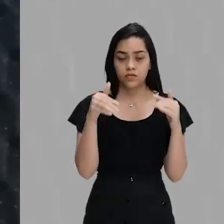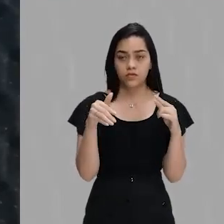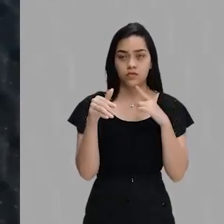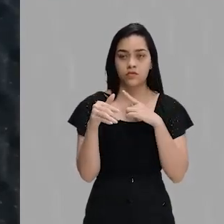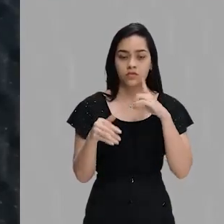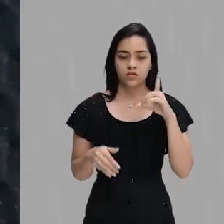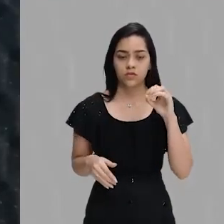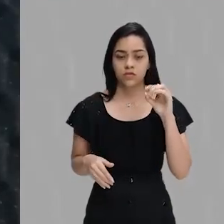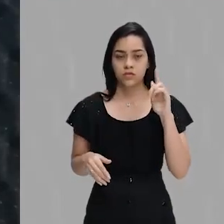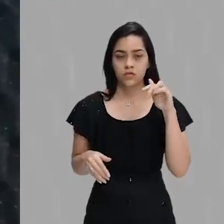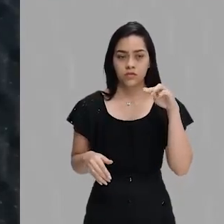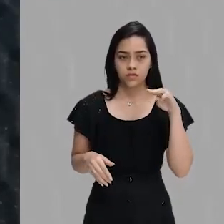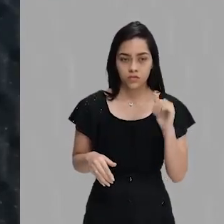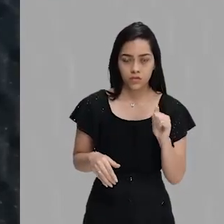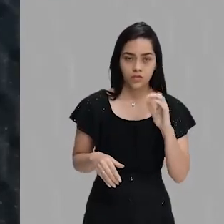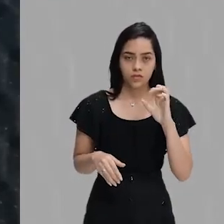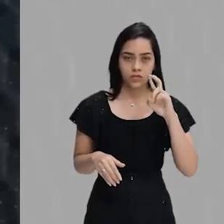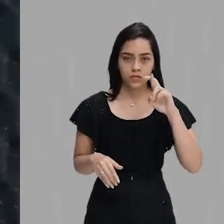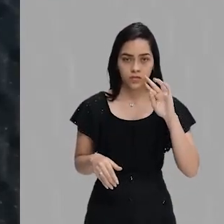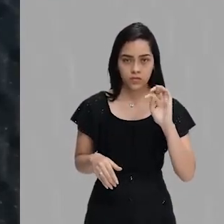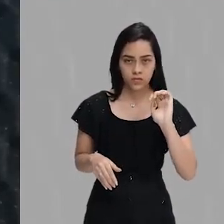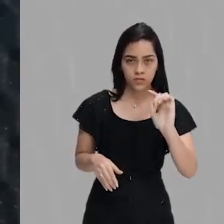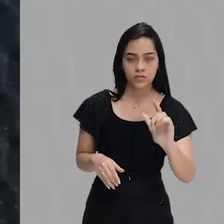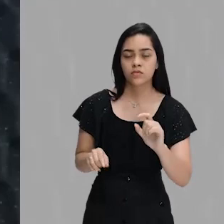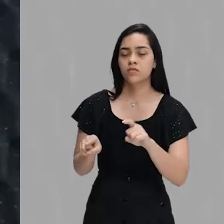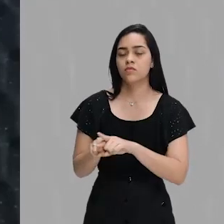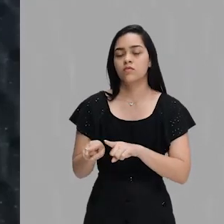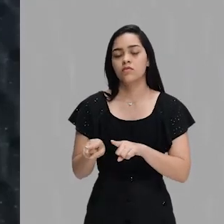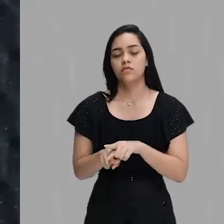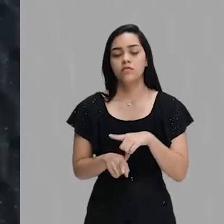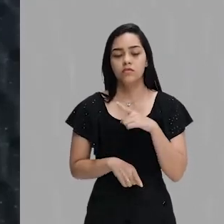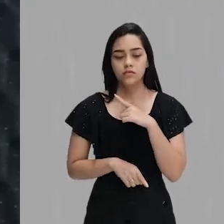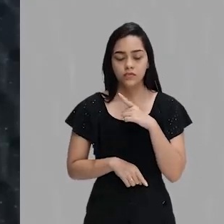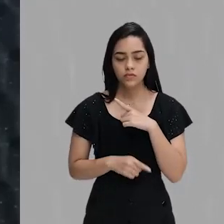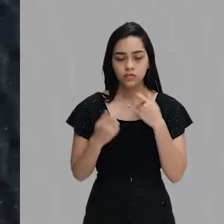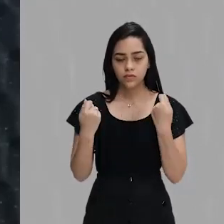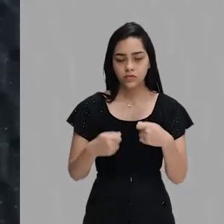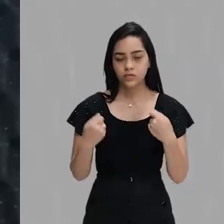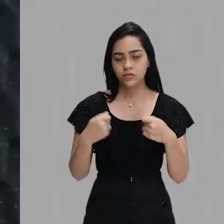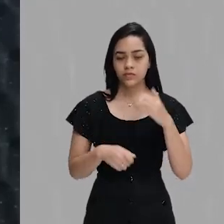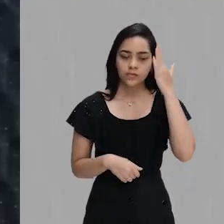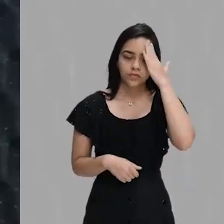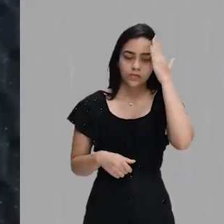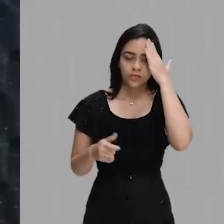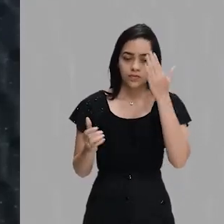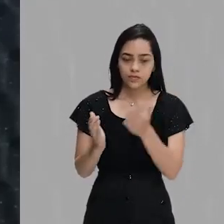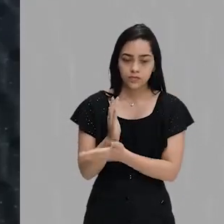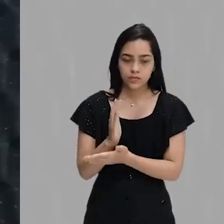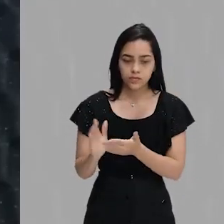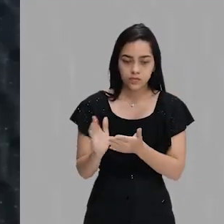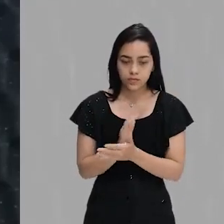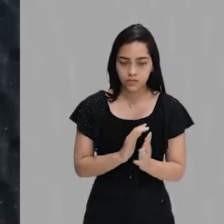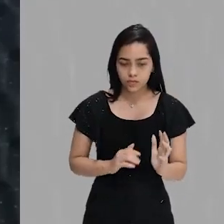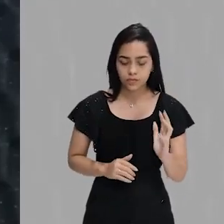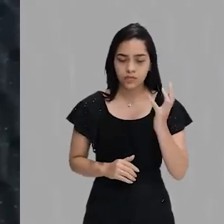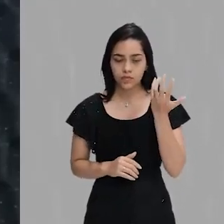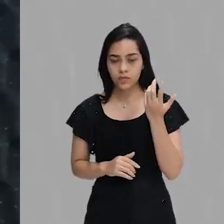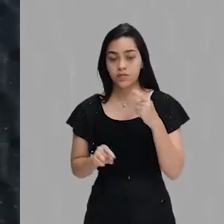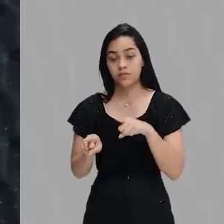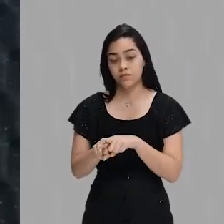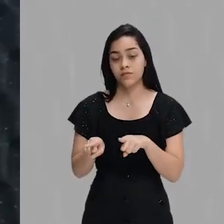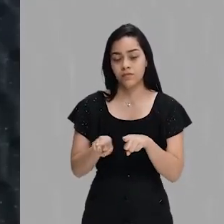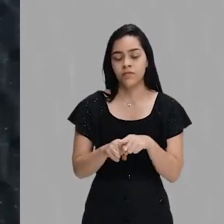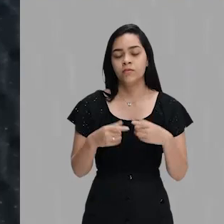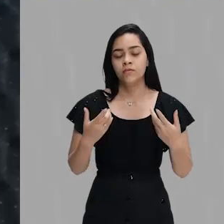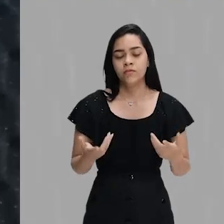ao dogma central da biologia molecular. Nós precisamos entender algumas coisas que ocorrem na divisão celular,